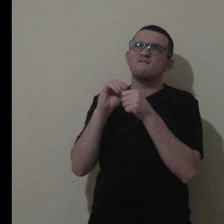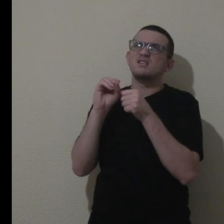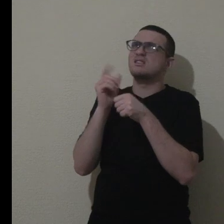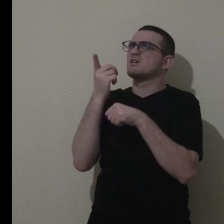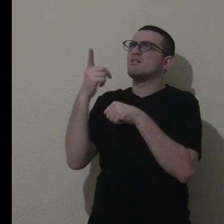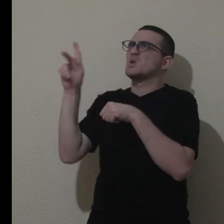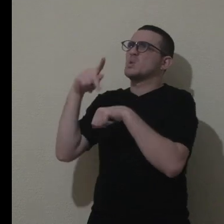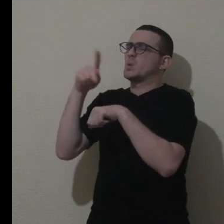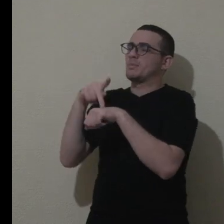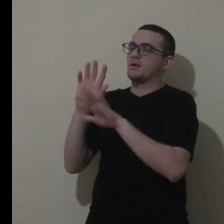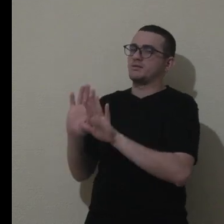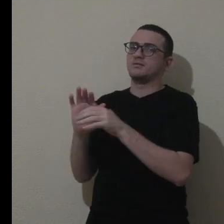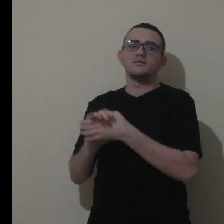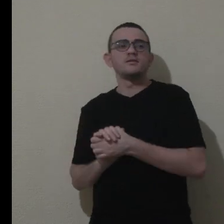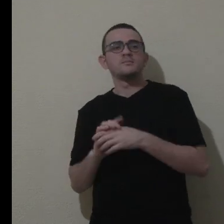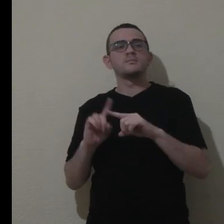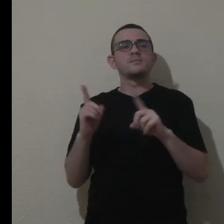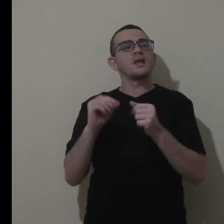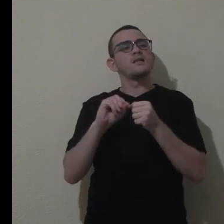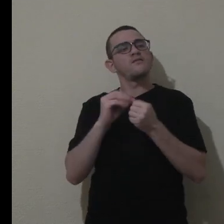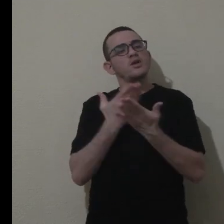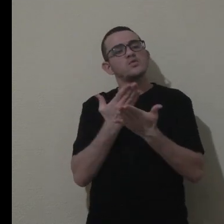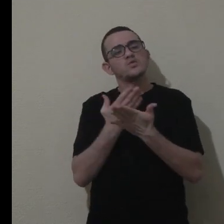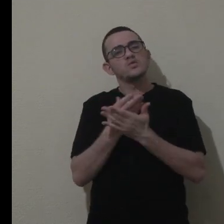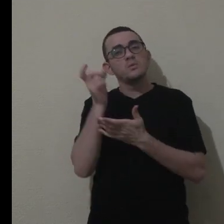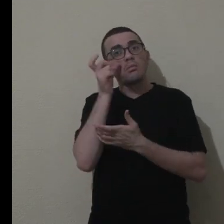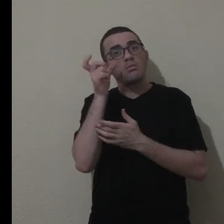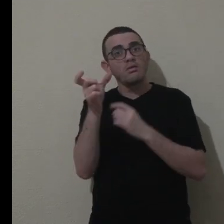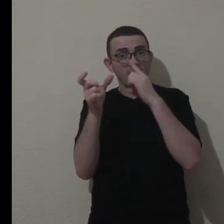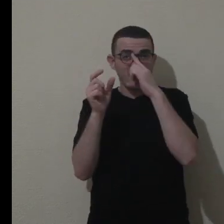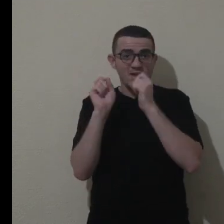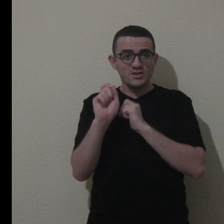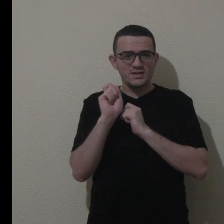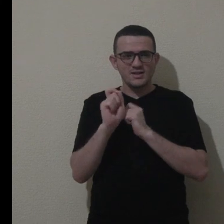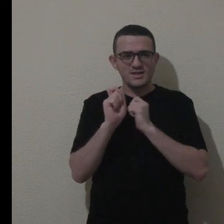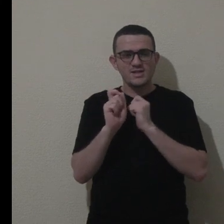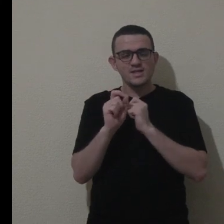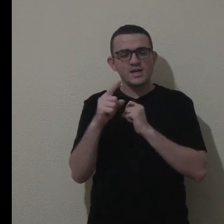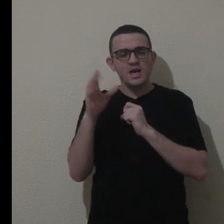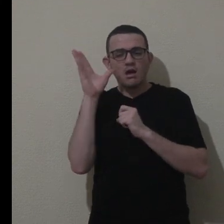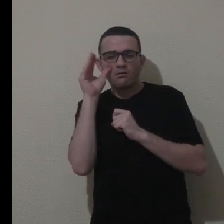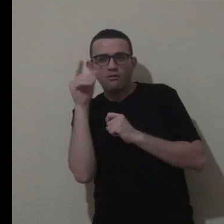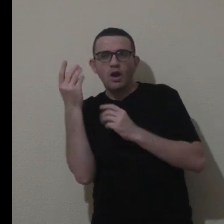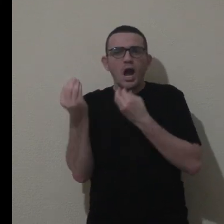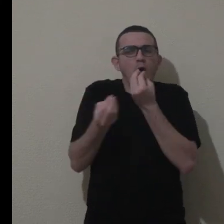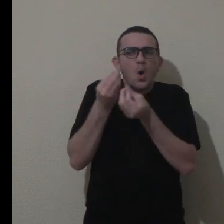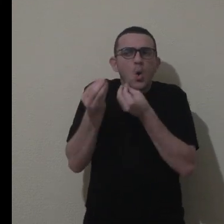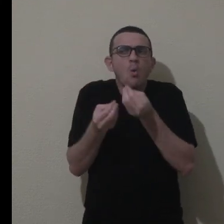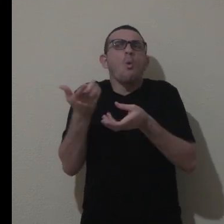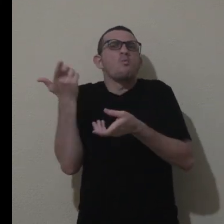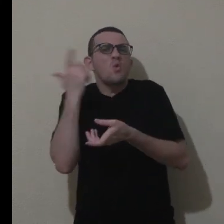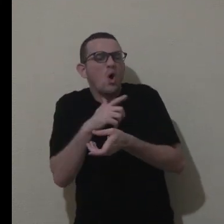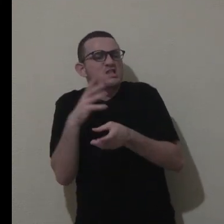Nashville, acho que ela está. Mas ela fez esse estudo bastante interessante, por curiosidade, né, vocês vão imaginar como é que